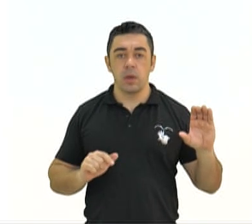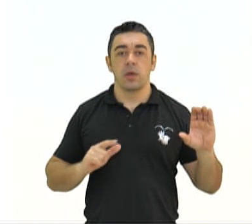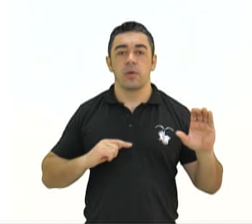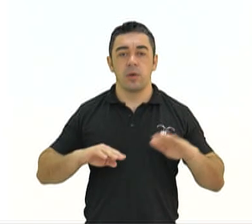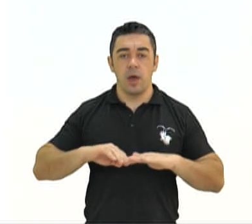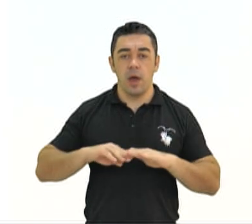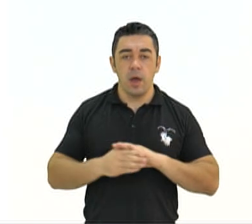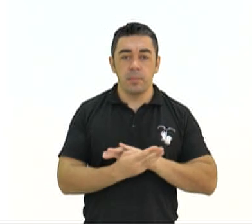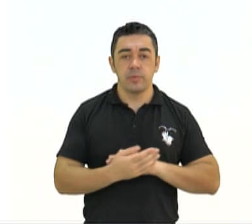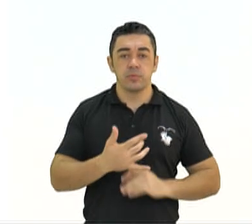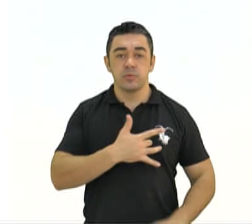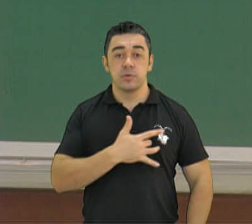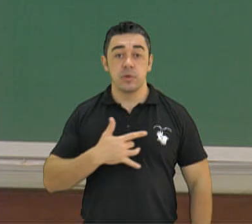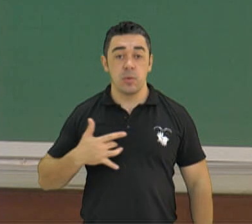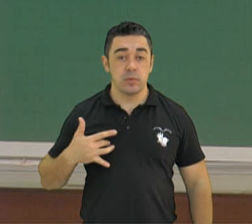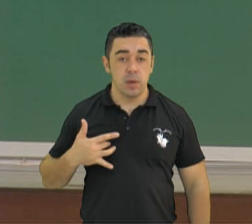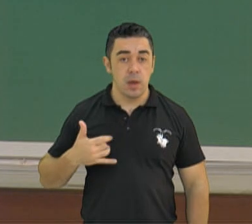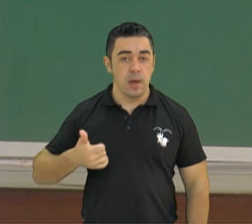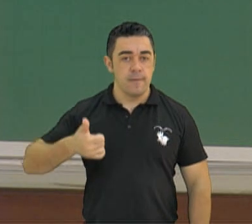hábitos saudáveis.